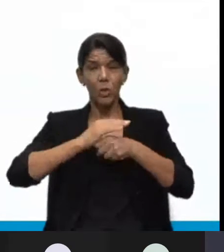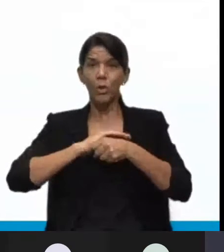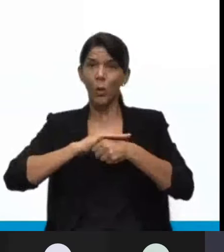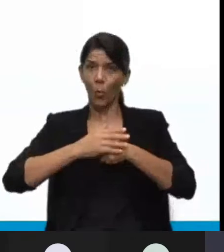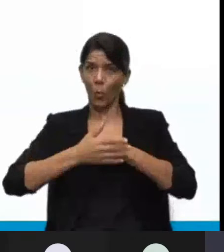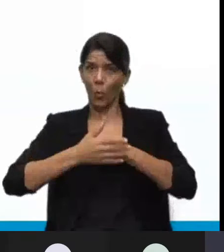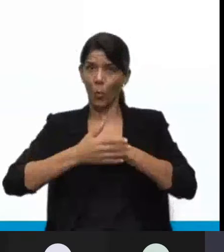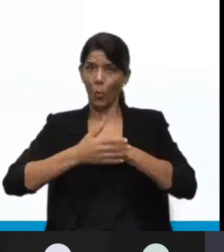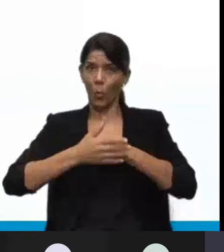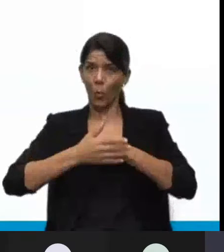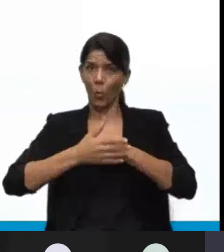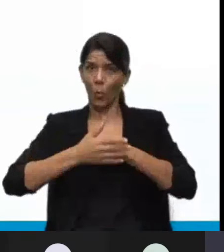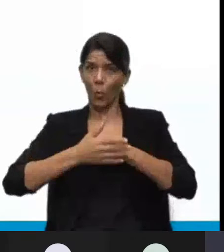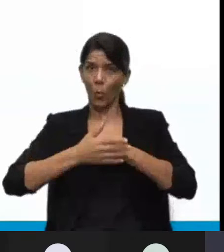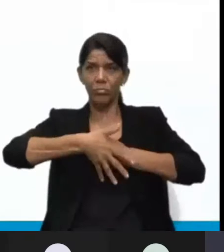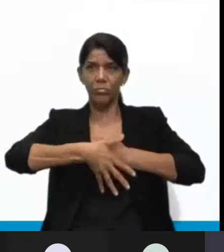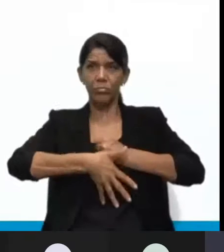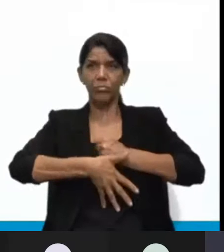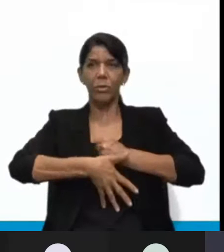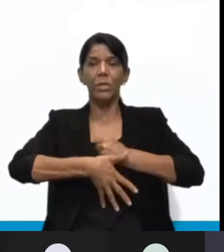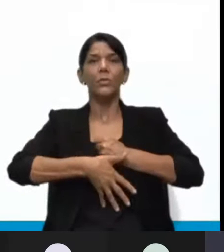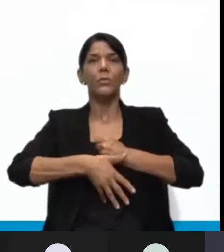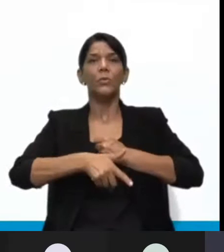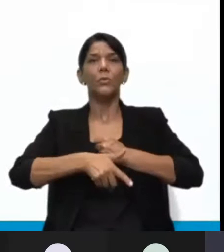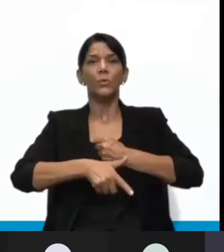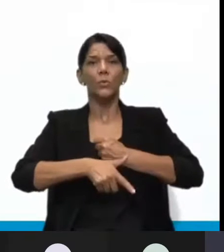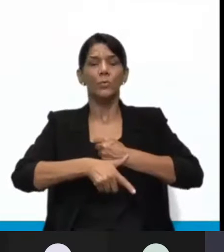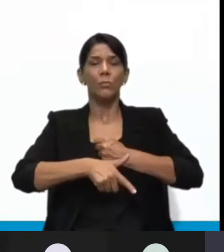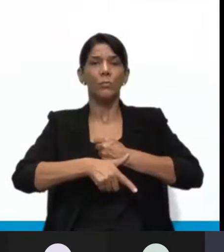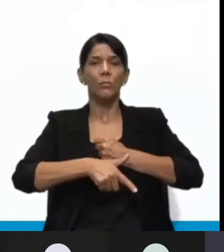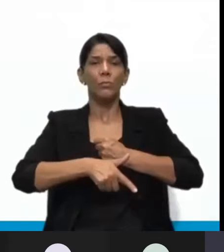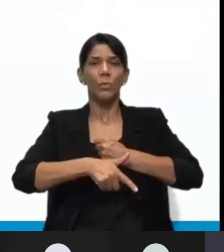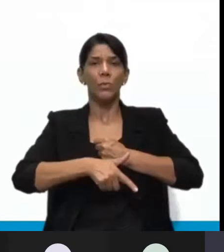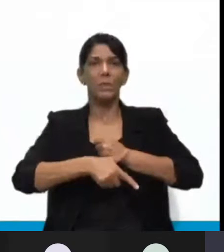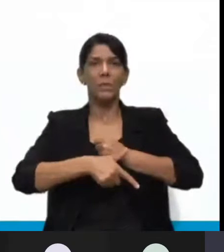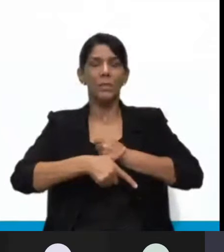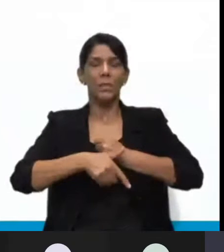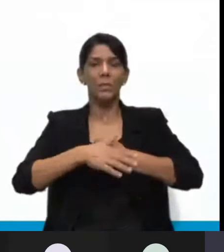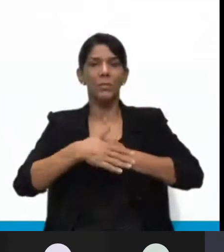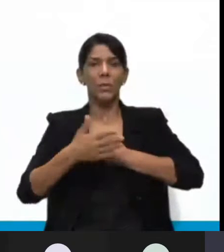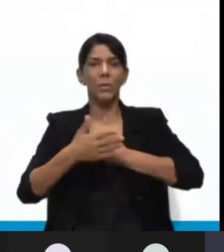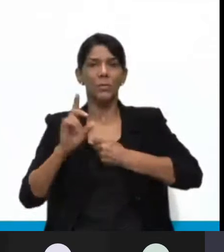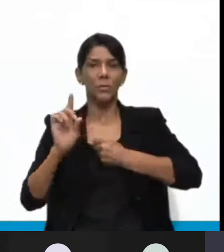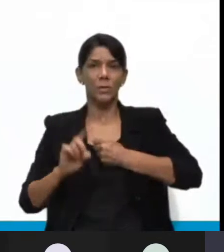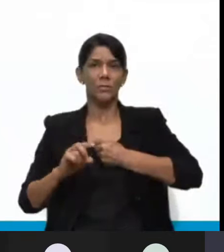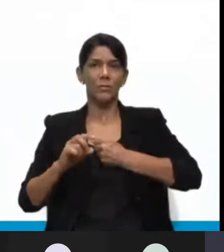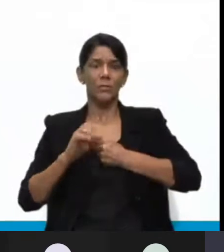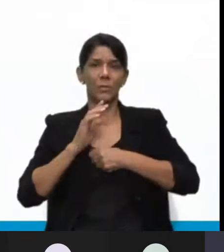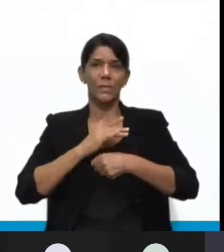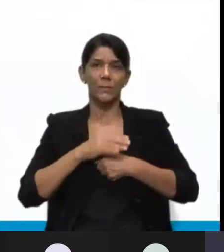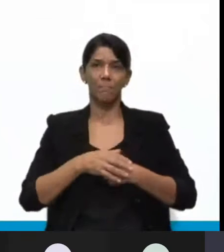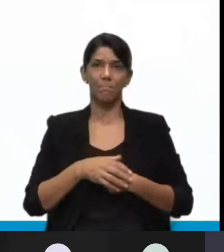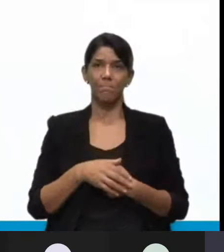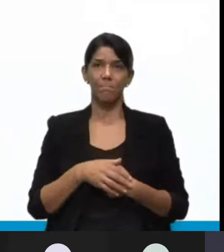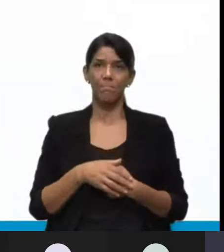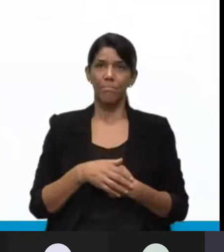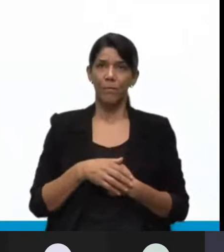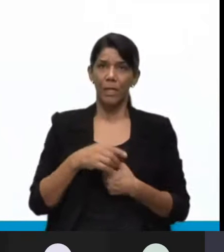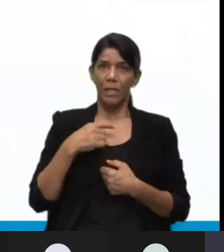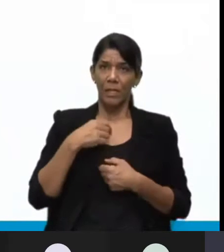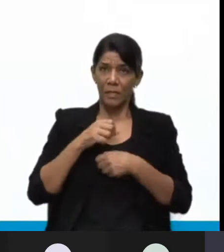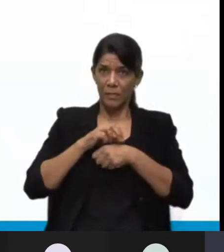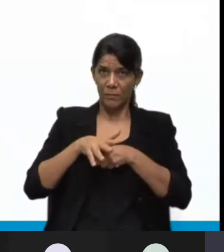sulco, aqui vai correr no sulco coronário, na região aqui, mais também ao longo da margem direita do coração. Esse ramo